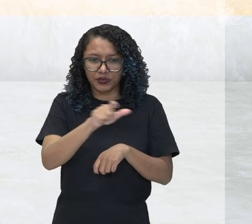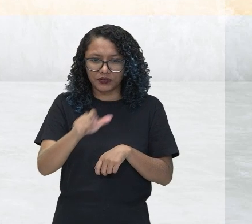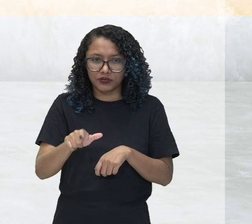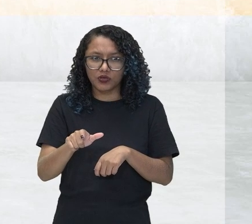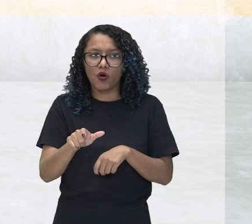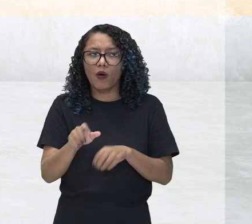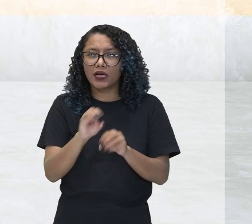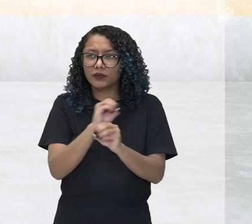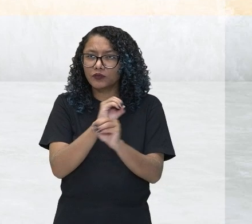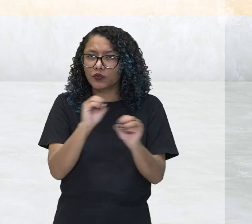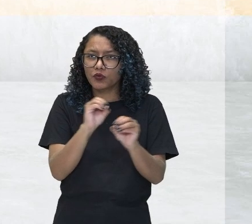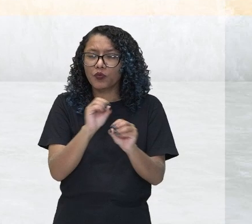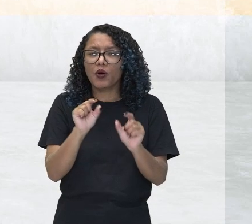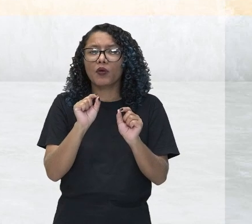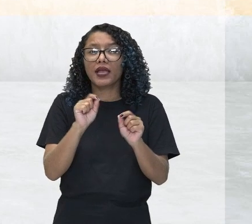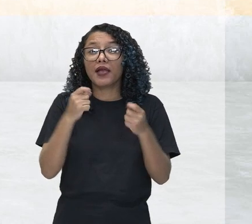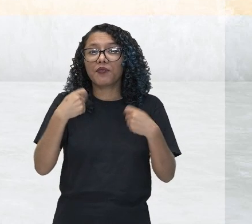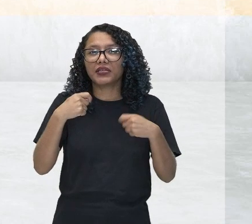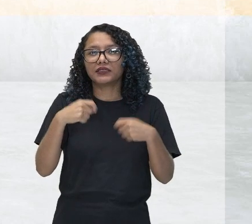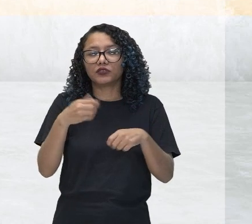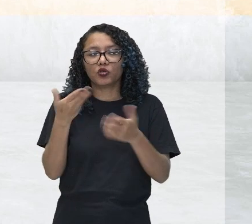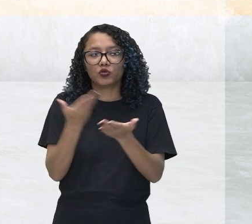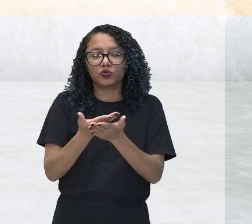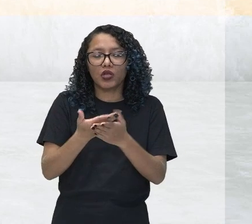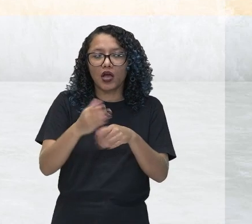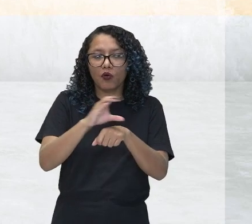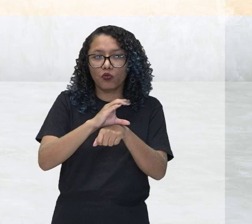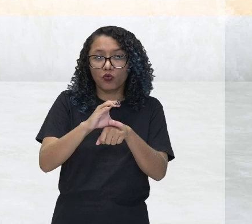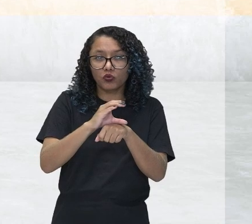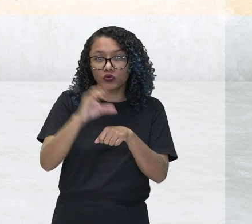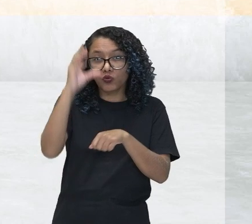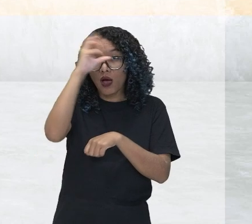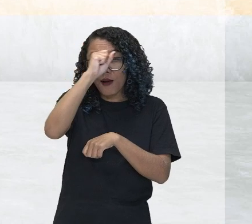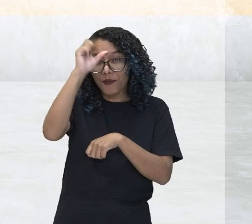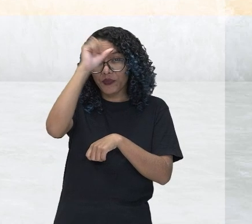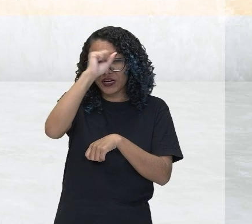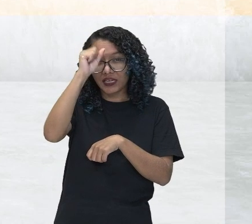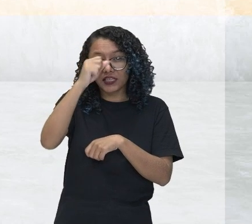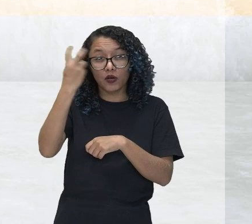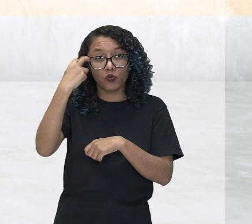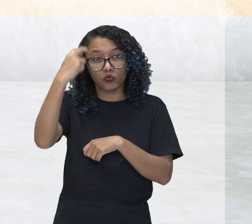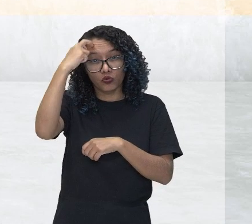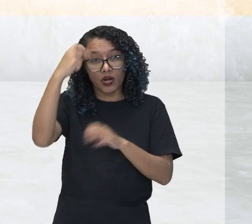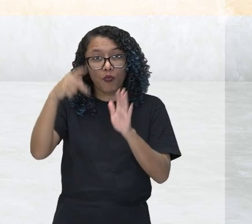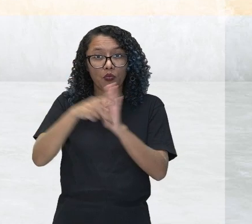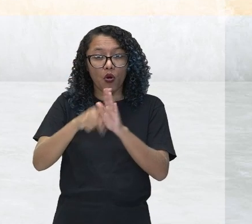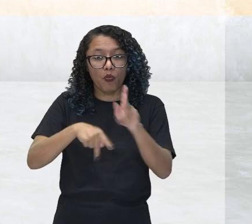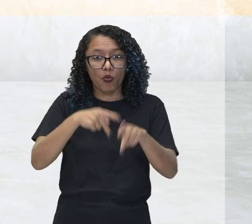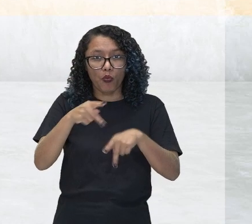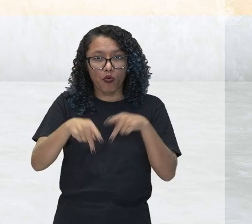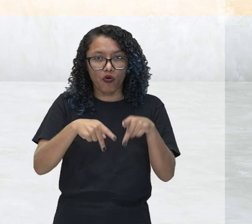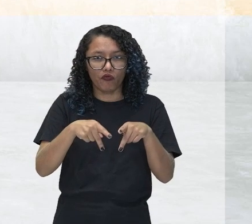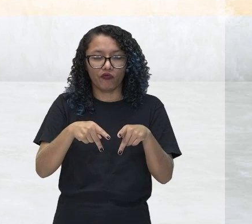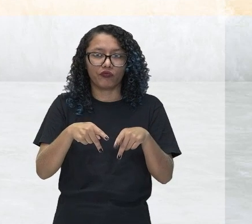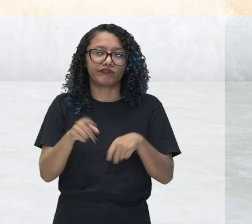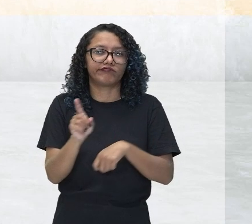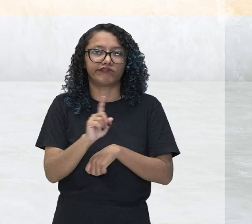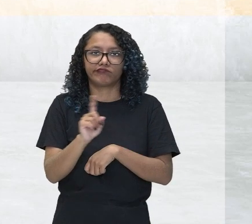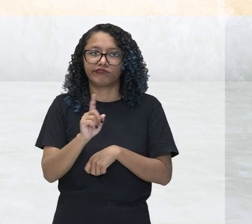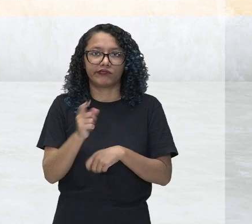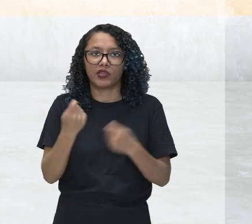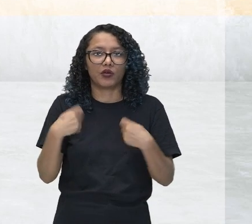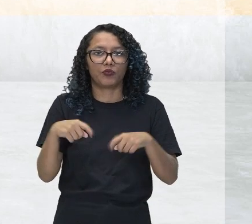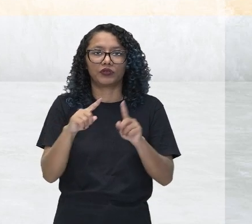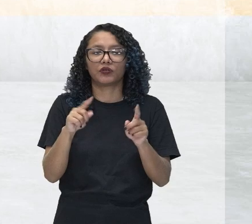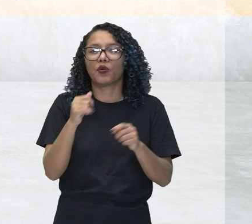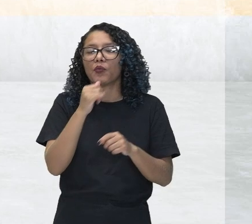para aprender a cultura do seu próprio povo. Então você nasceu lá numa comunidade, ou você nasceu